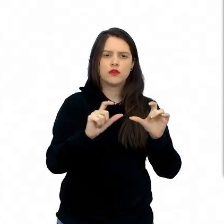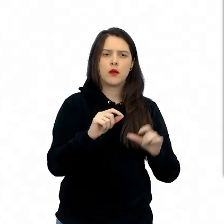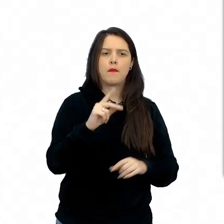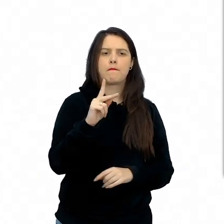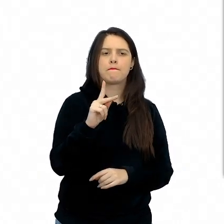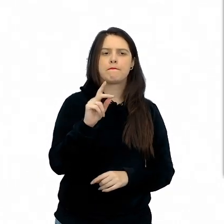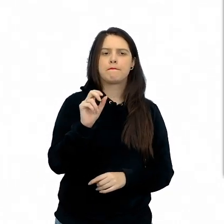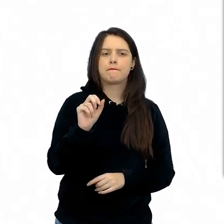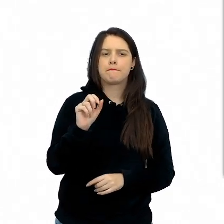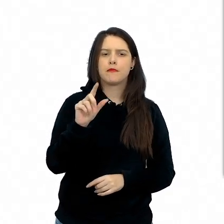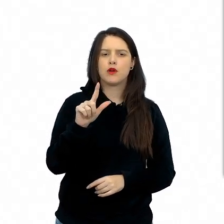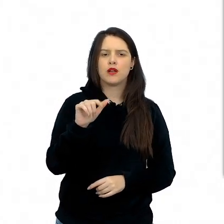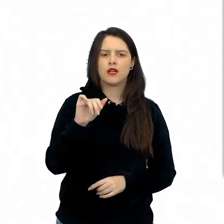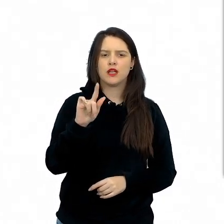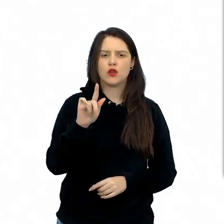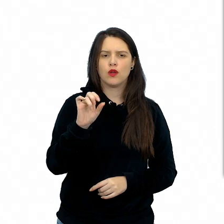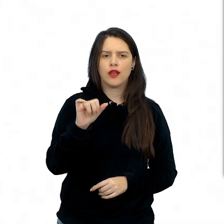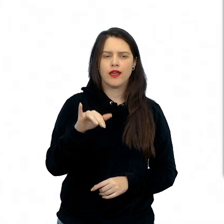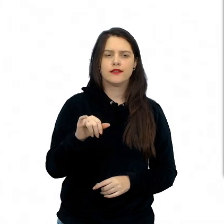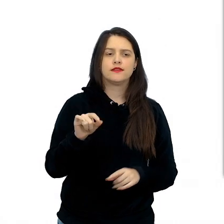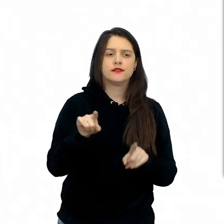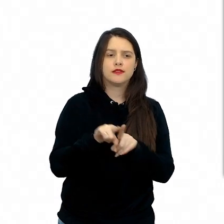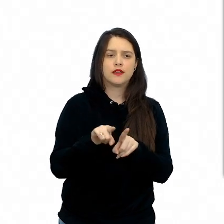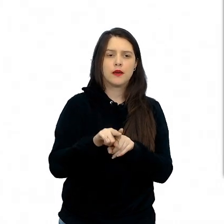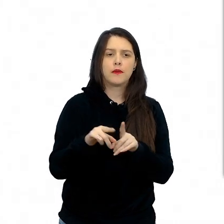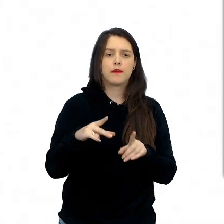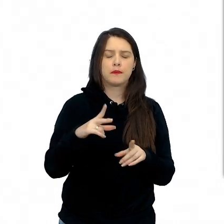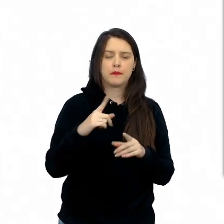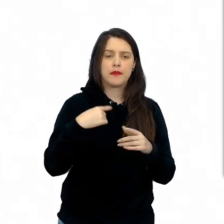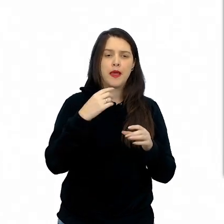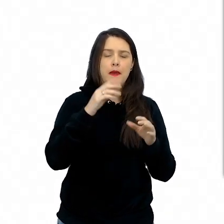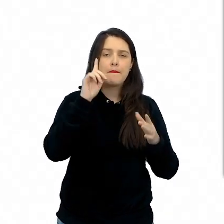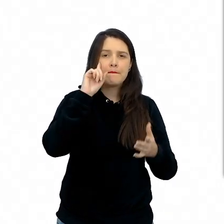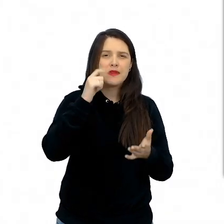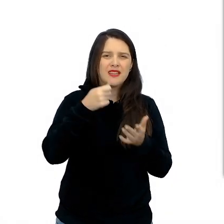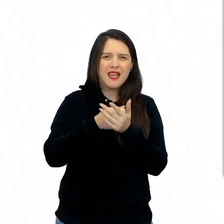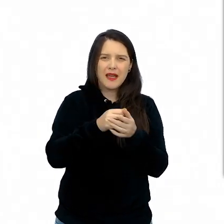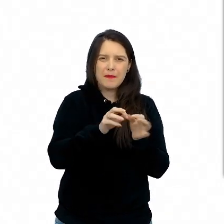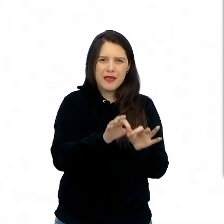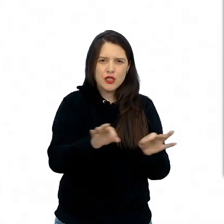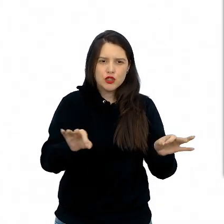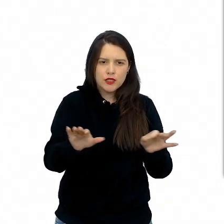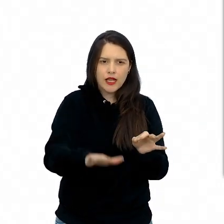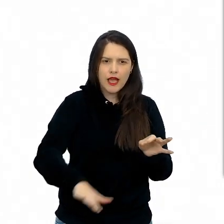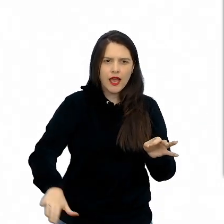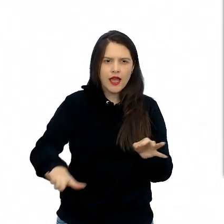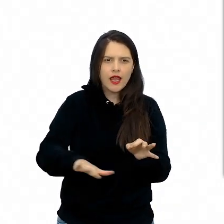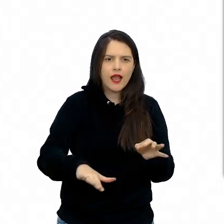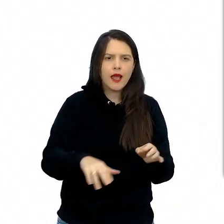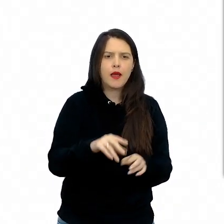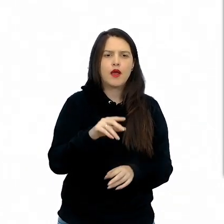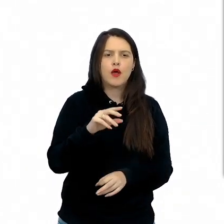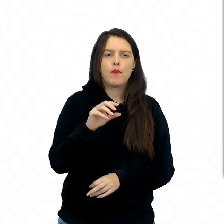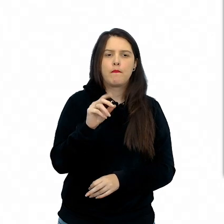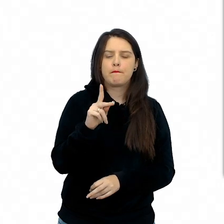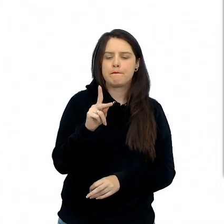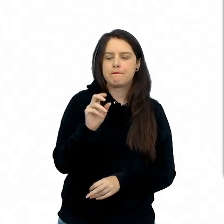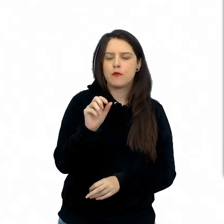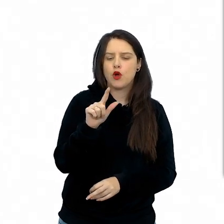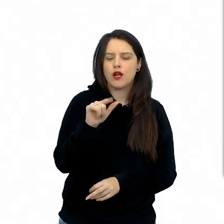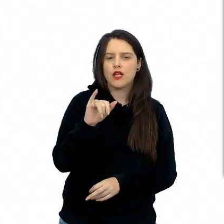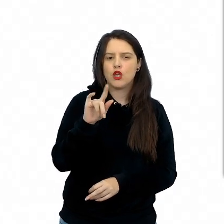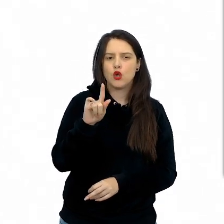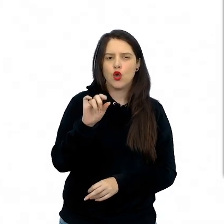poligonal em malha quadriculada e determinar a medida da área de uma figura poligonal também em